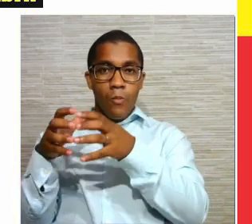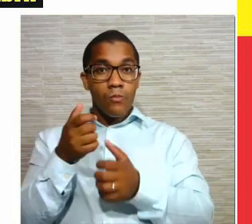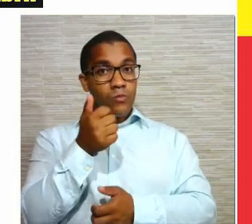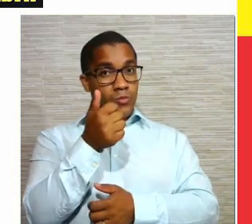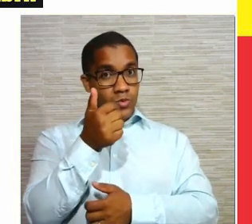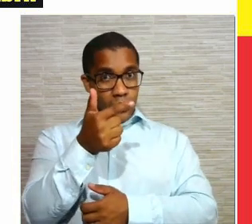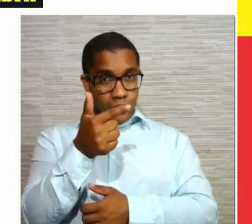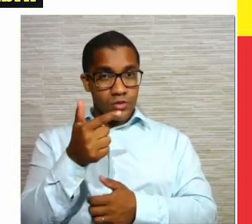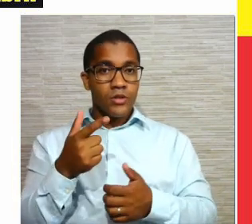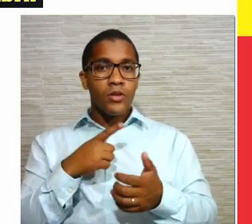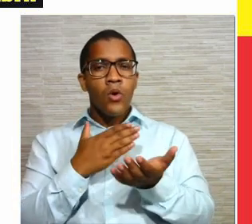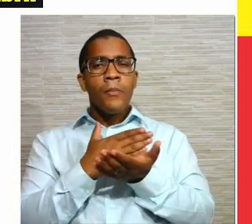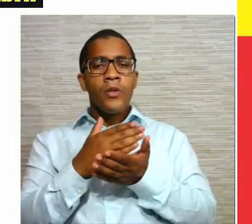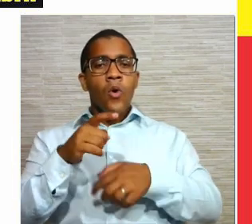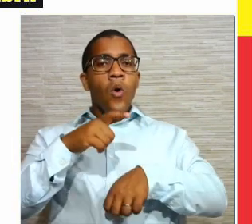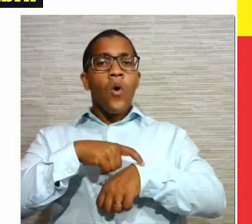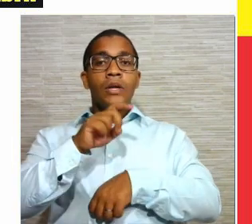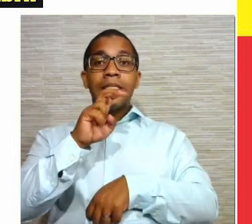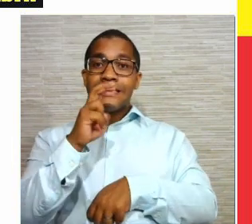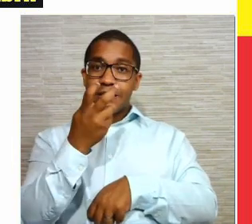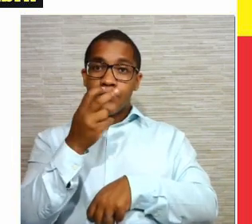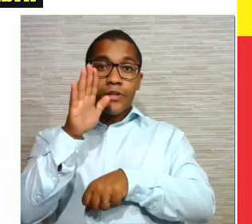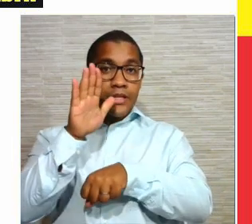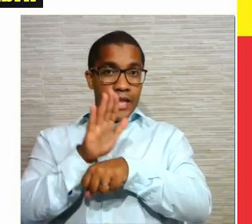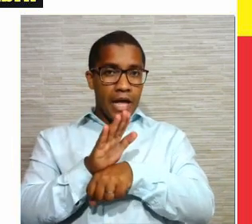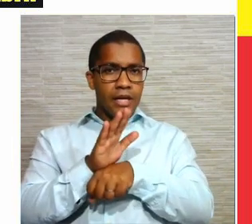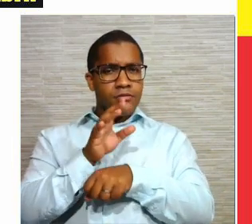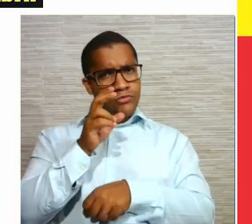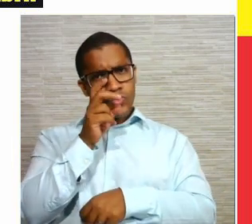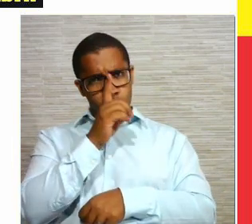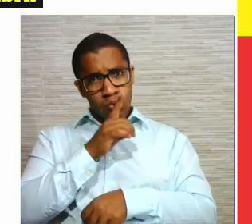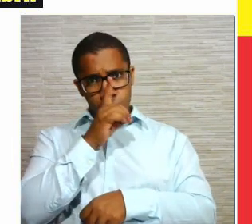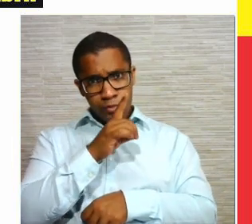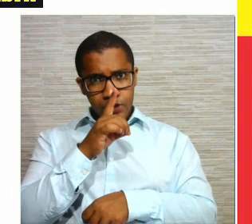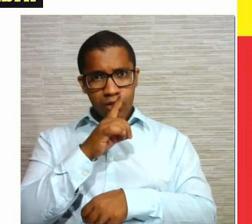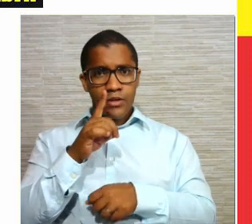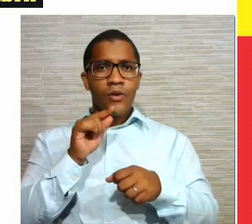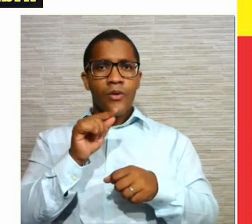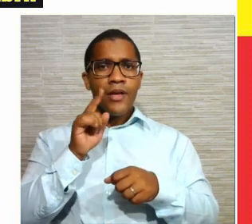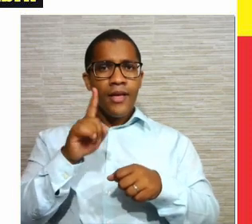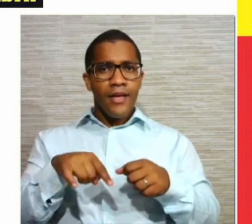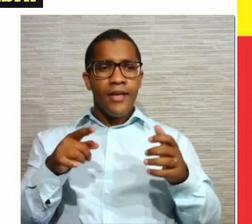bandas, começaram a se apresentar às 5 horas da tarde, num domingo, certo? No